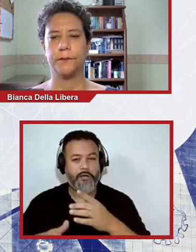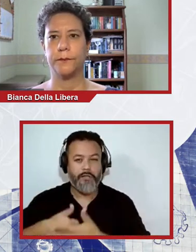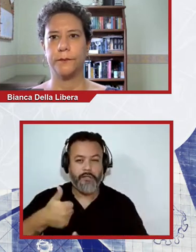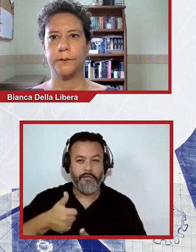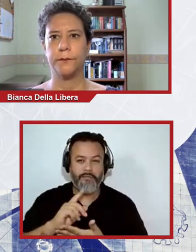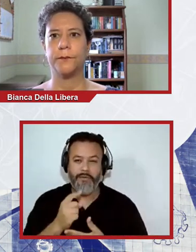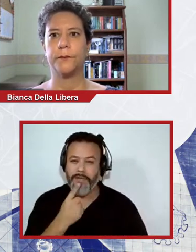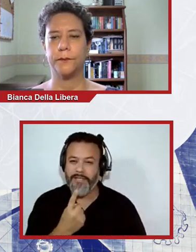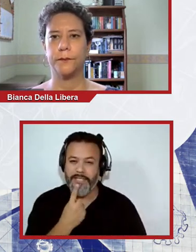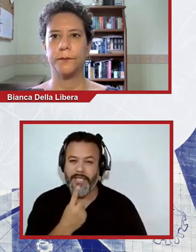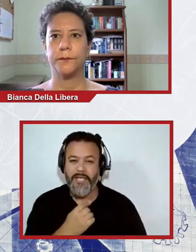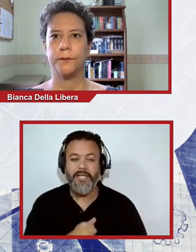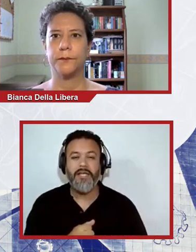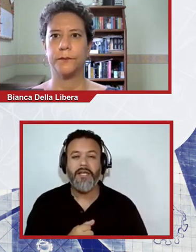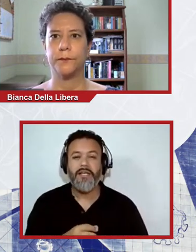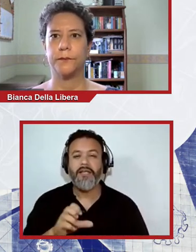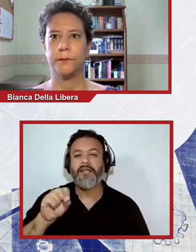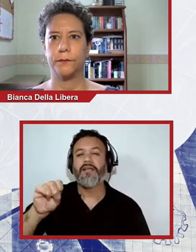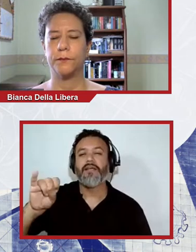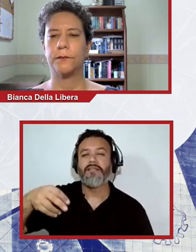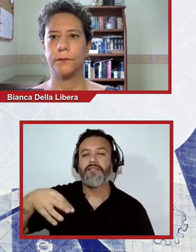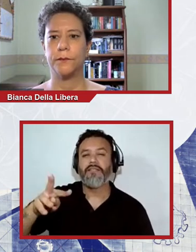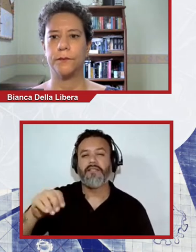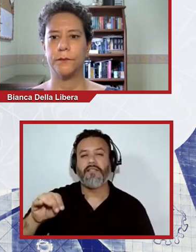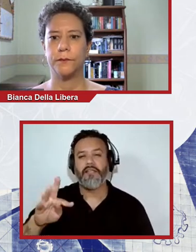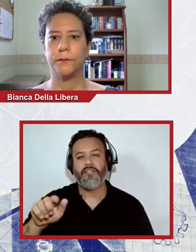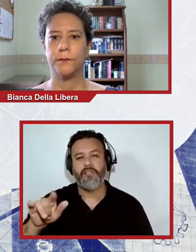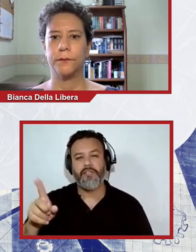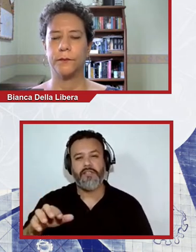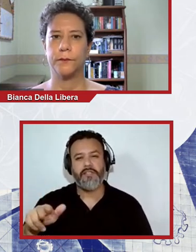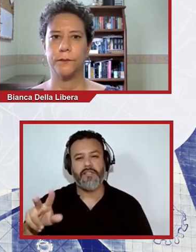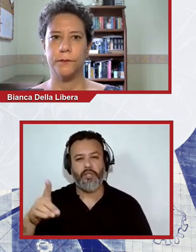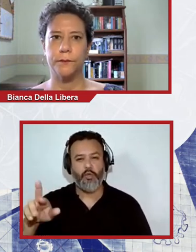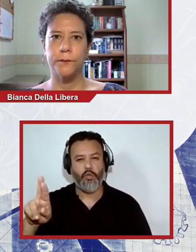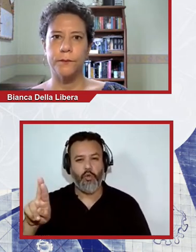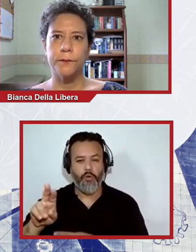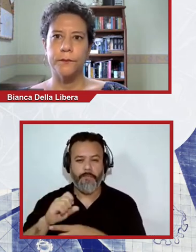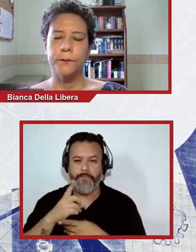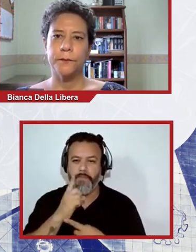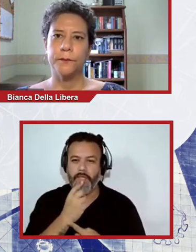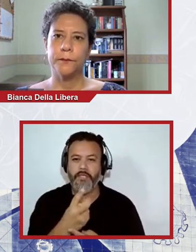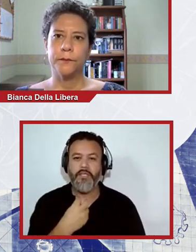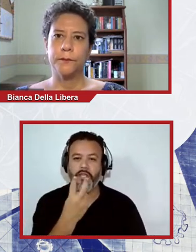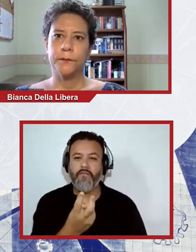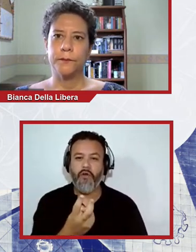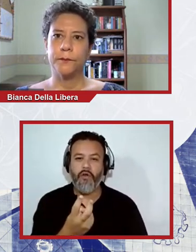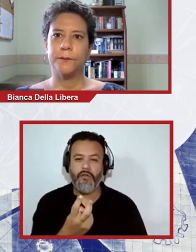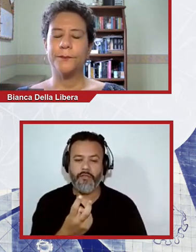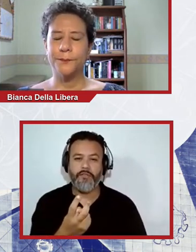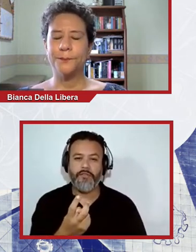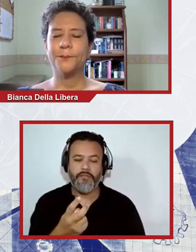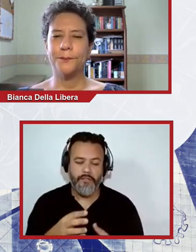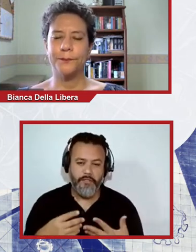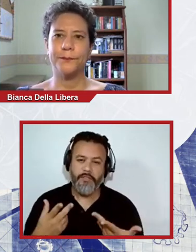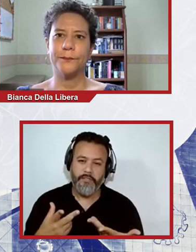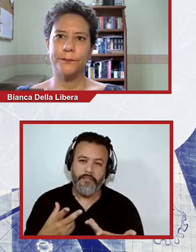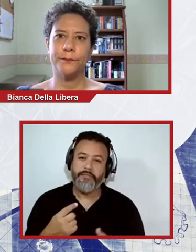para a língua portuguesa. É um sintetizador que é usado ainda hoje no DOSVox, bastante precário, mas tem gente que gosta desse